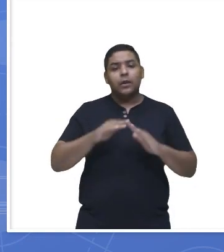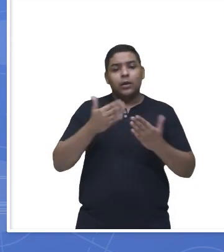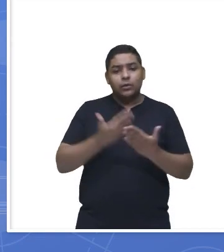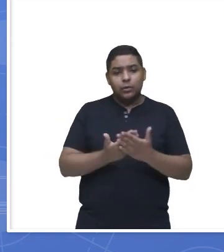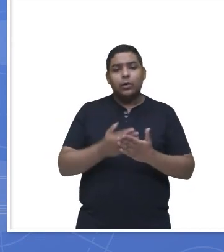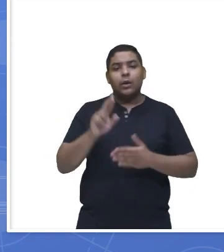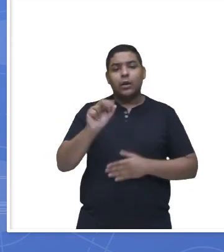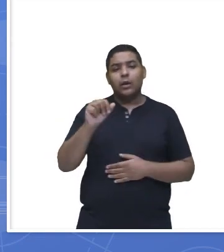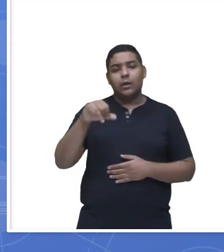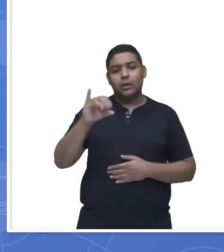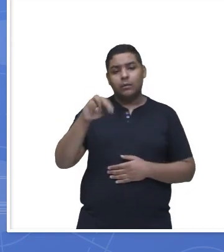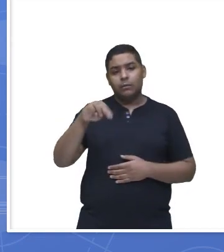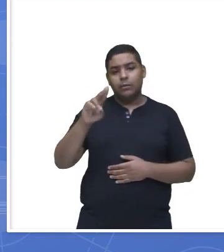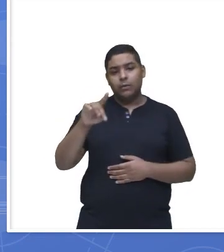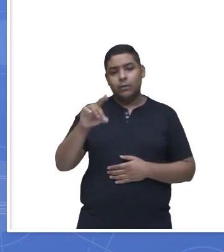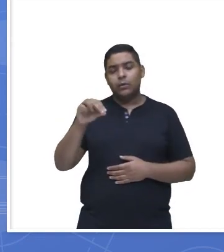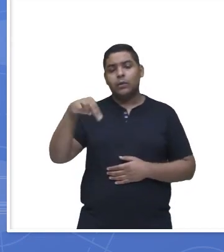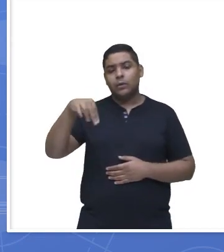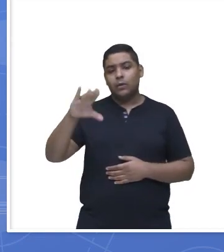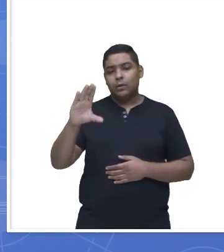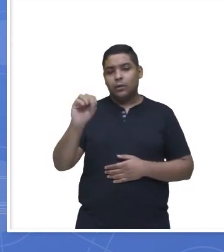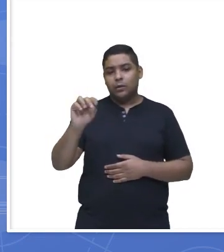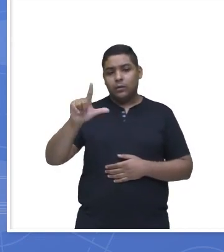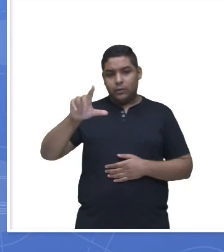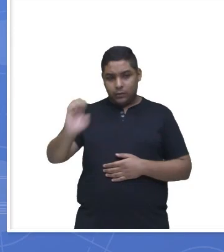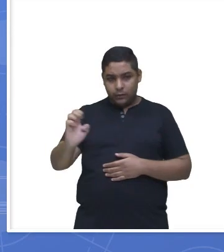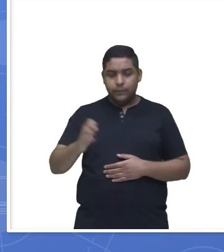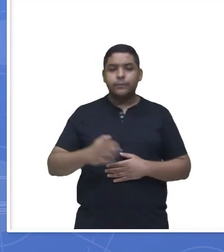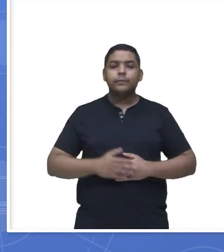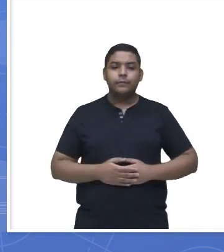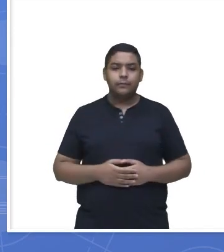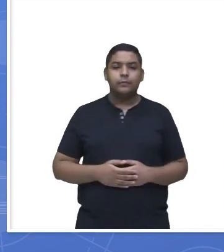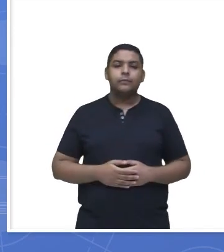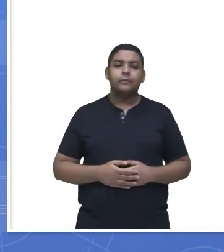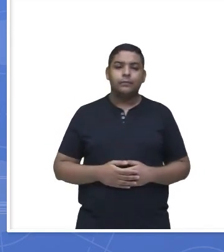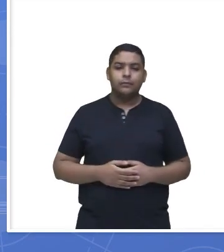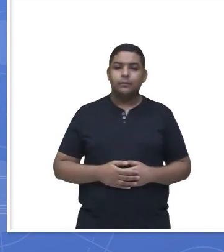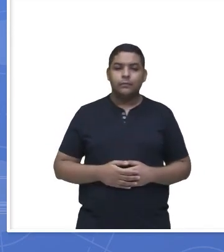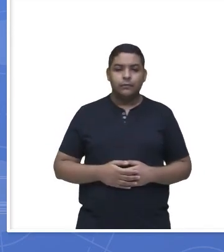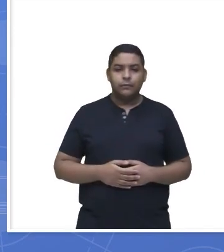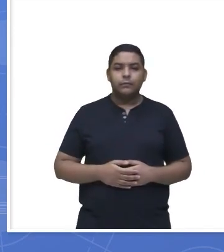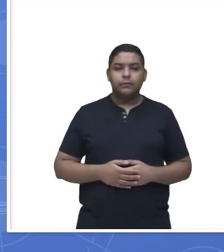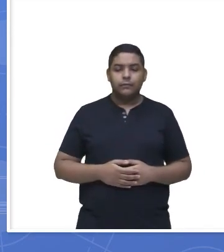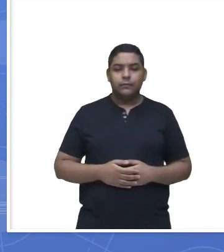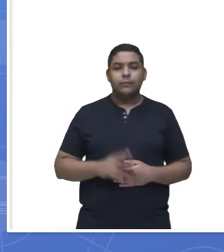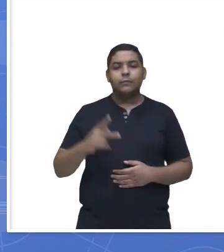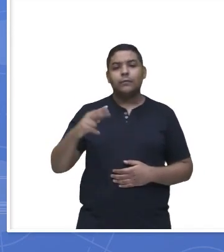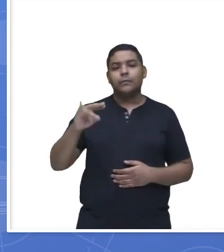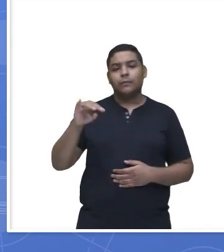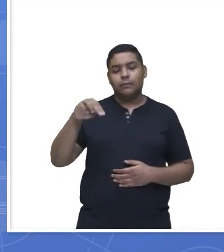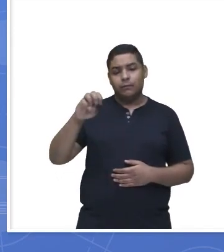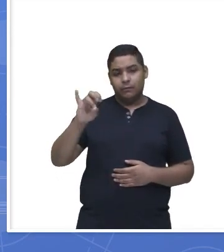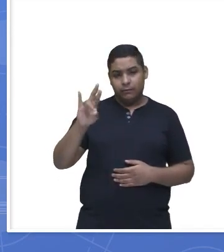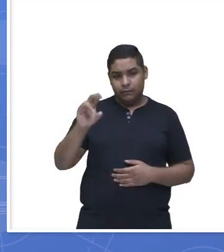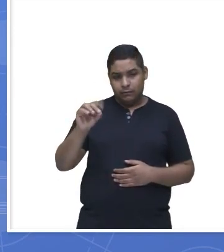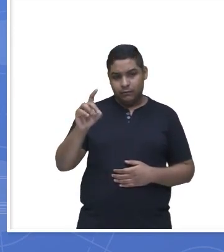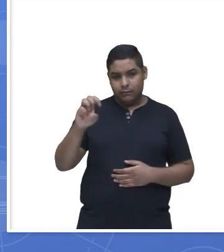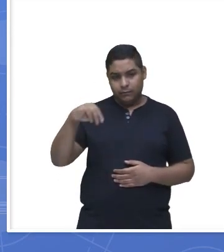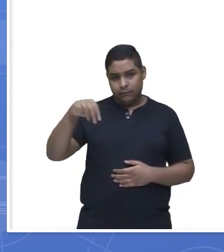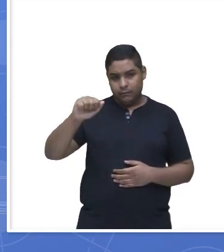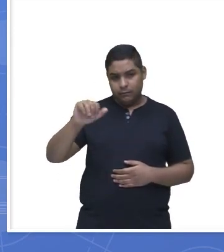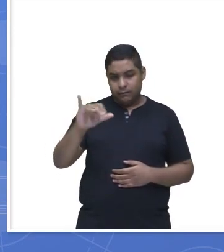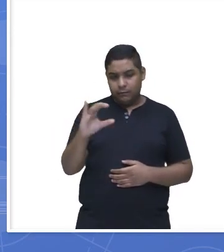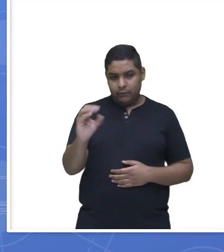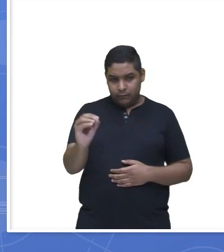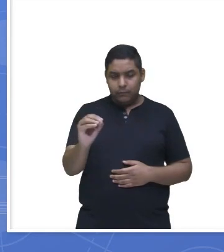hoje. Nicole novamente, letra C. A Escola Estadual 1º de Maio é a Geicimara. Geicimara acha